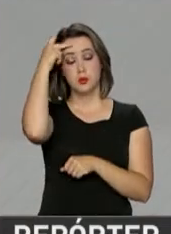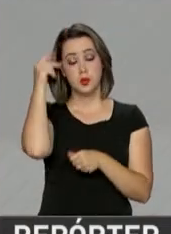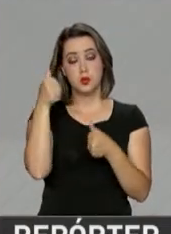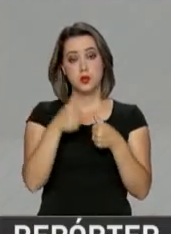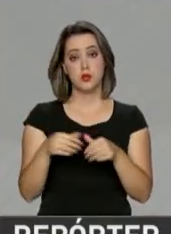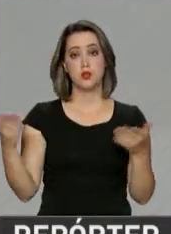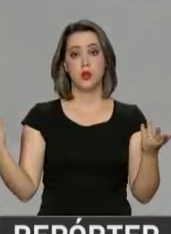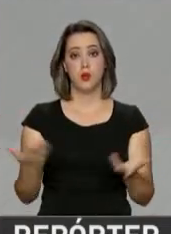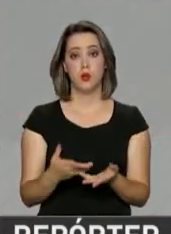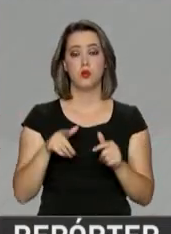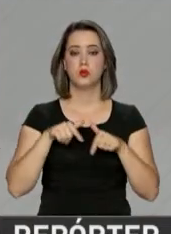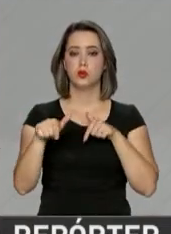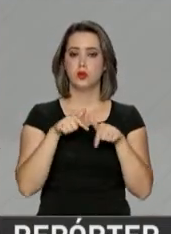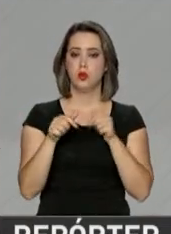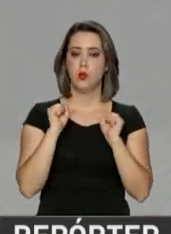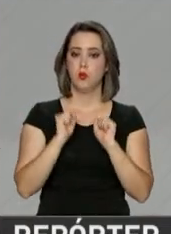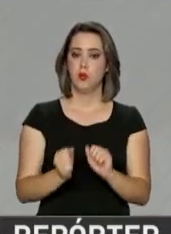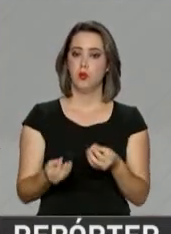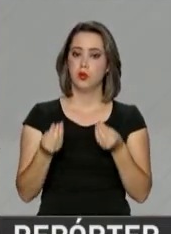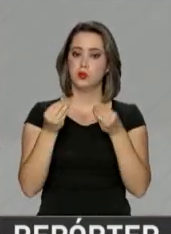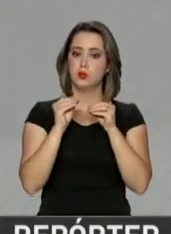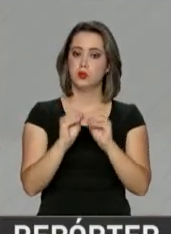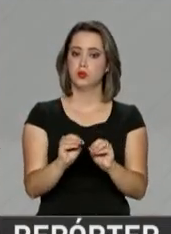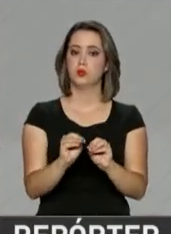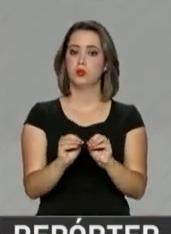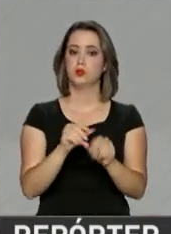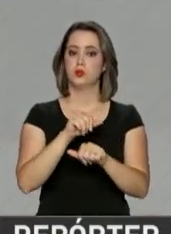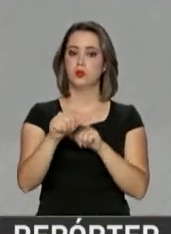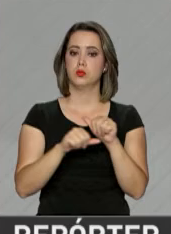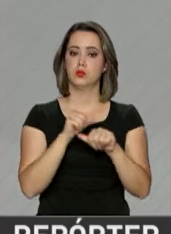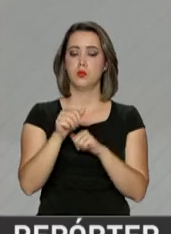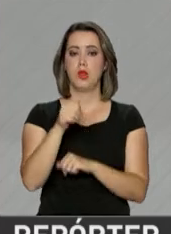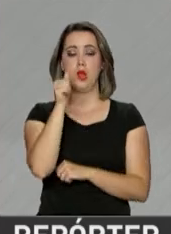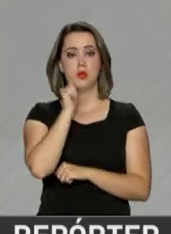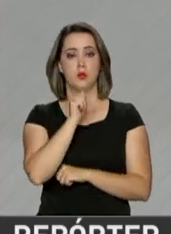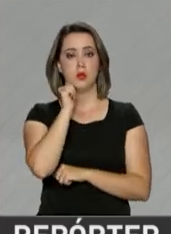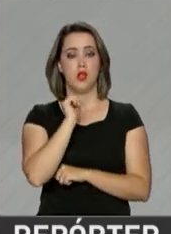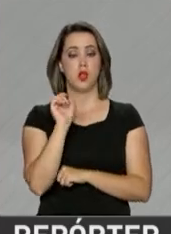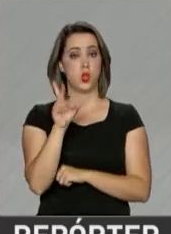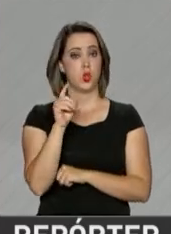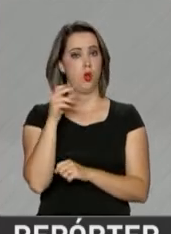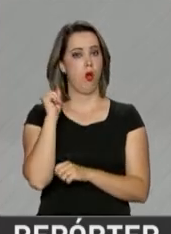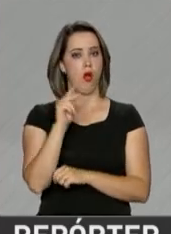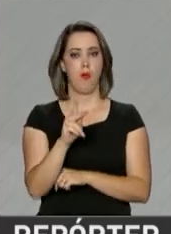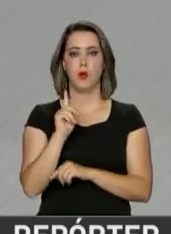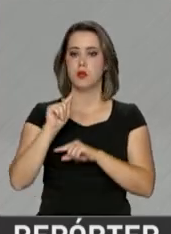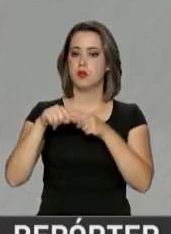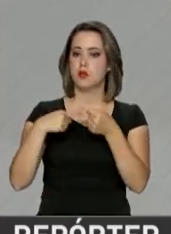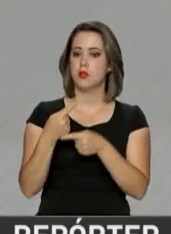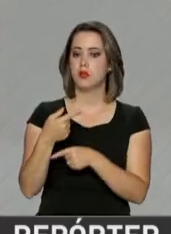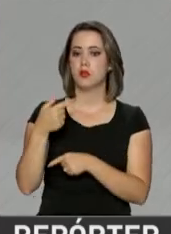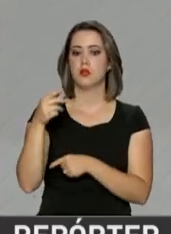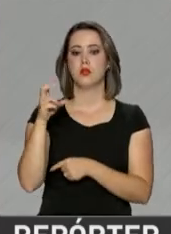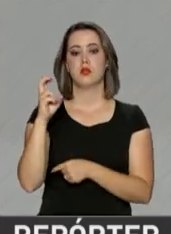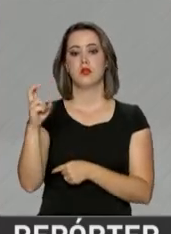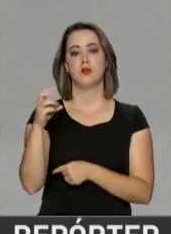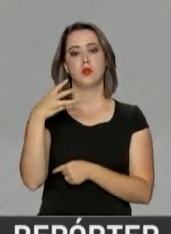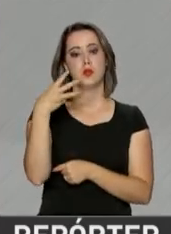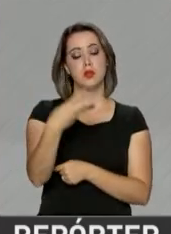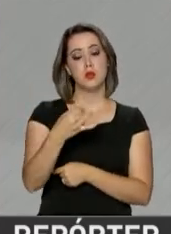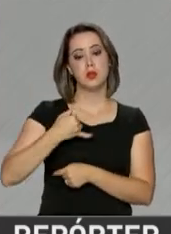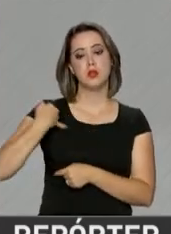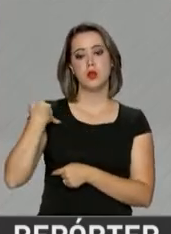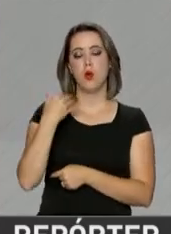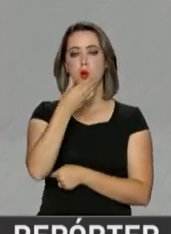mercado de trabalho poderá entrar na regra de transição. As mulheres só poderão se aposentar a partir de 53 anos